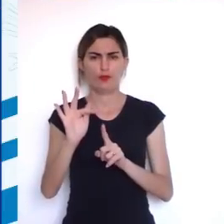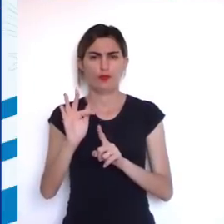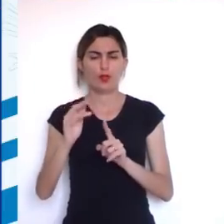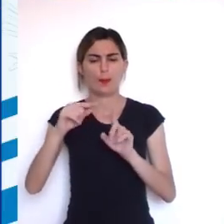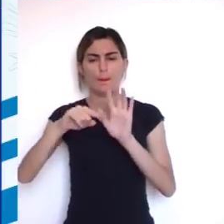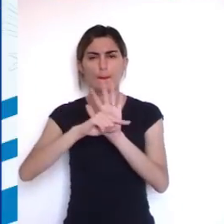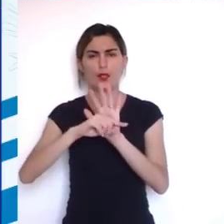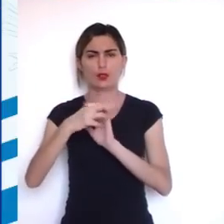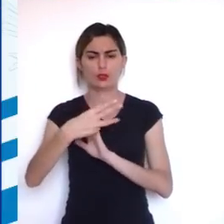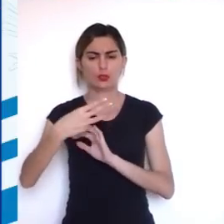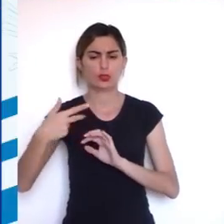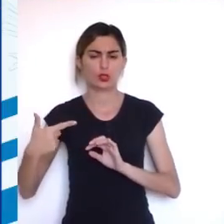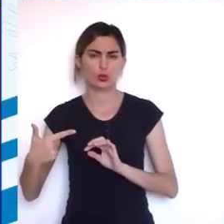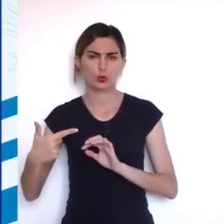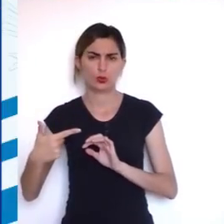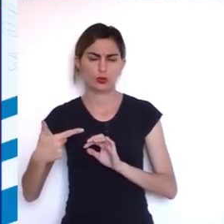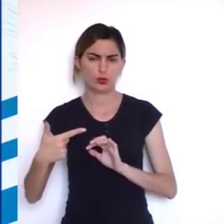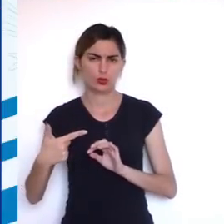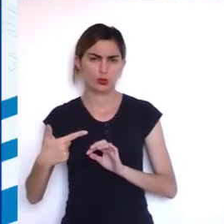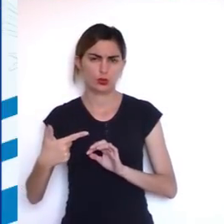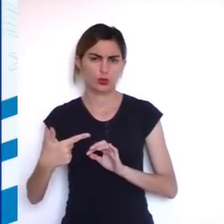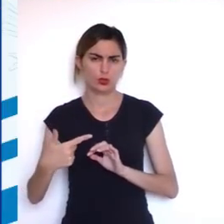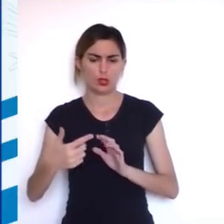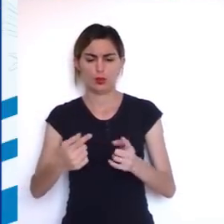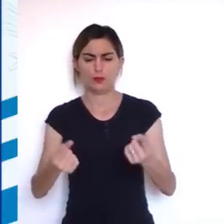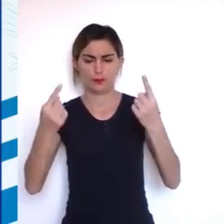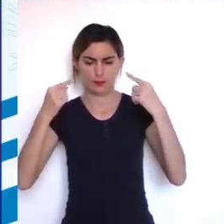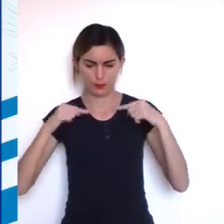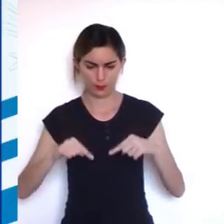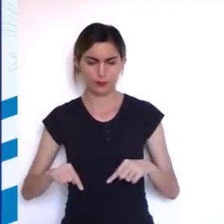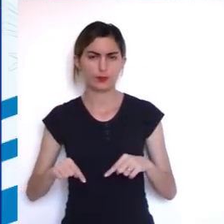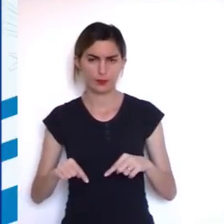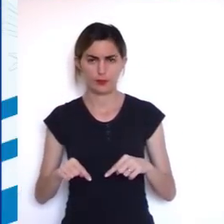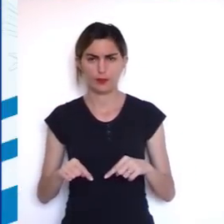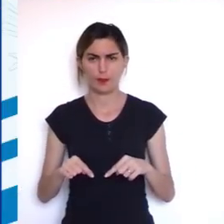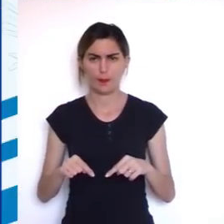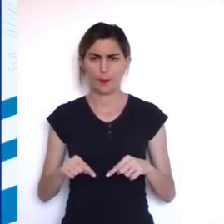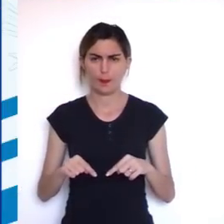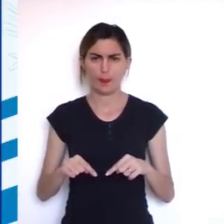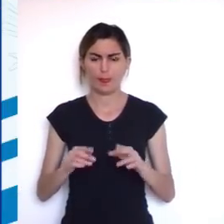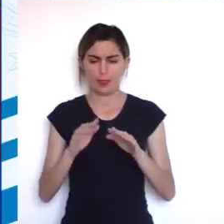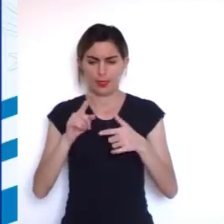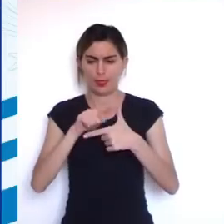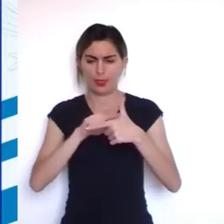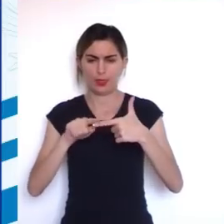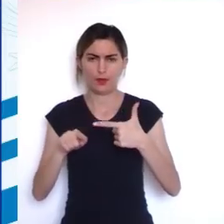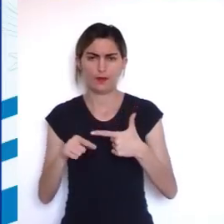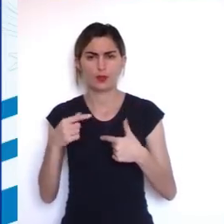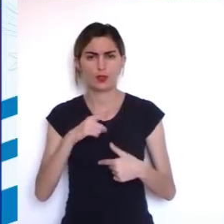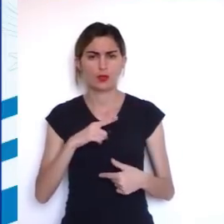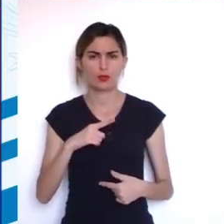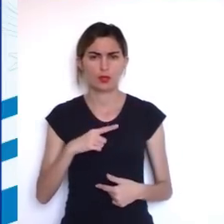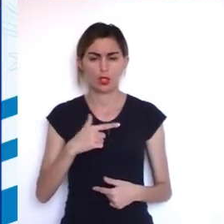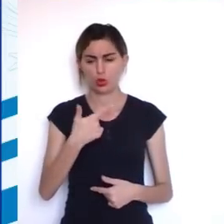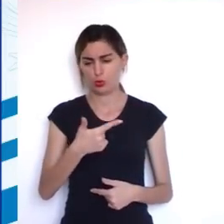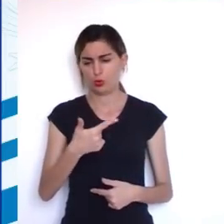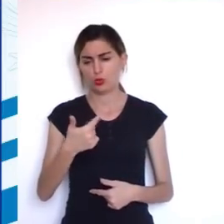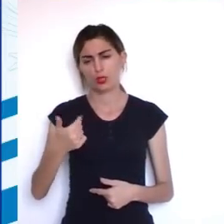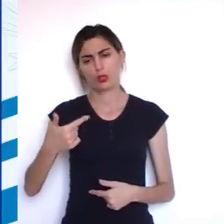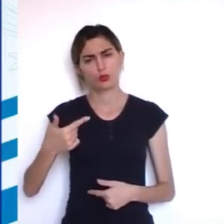Fahrenheit, menos 32, né? E embaixo, que simboliza aí uma divisão, a gente